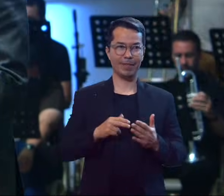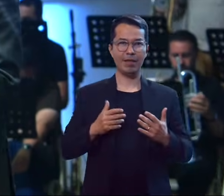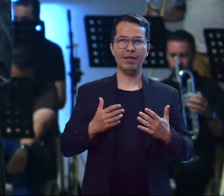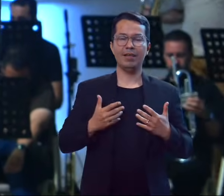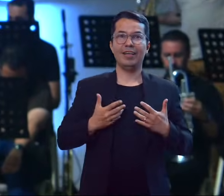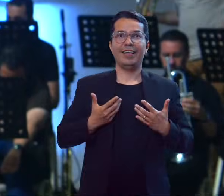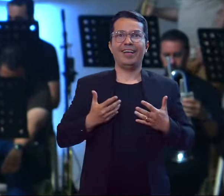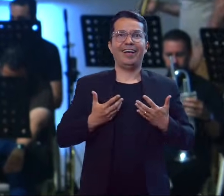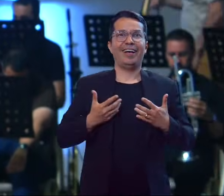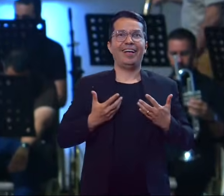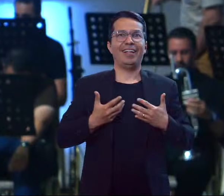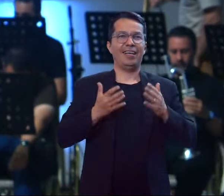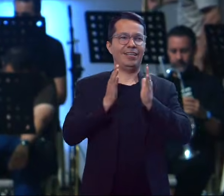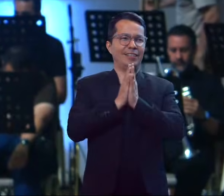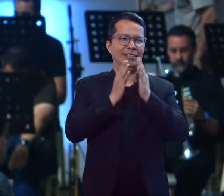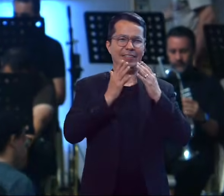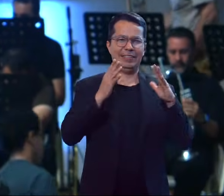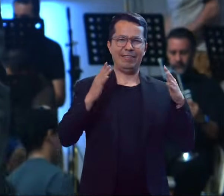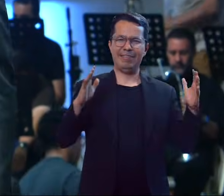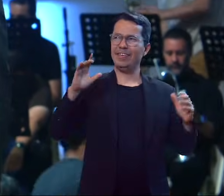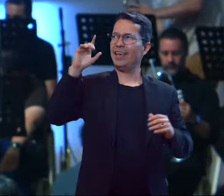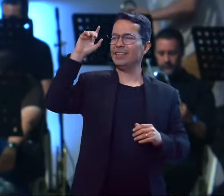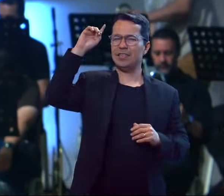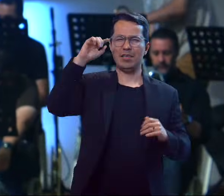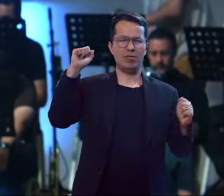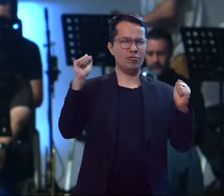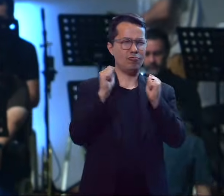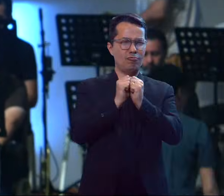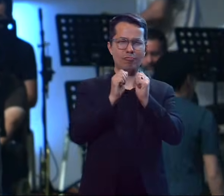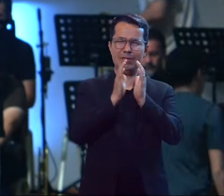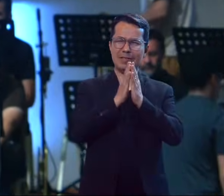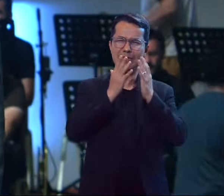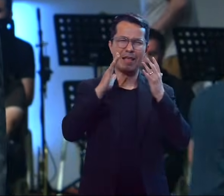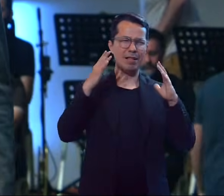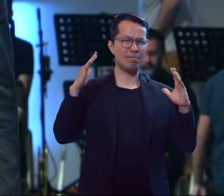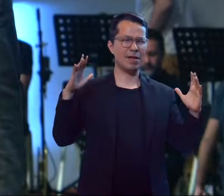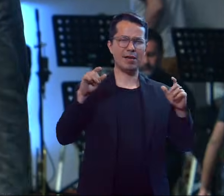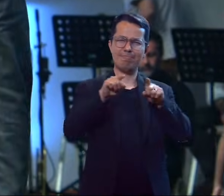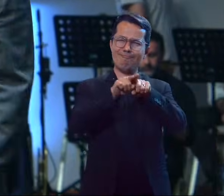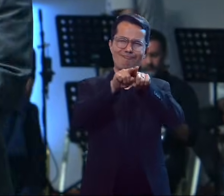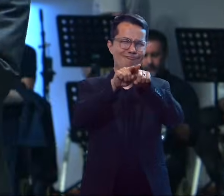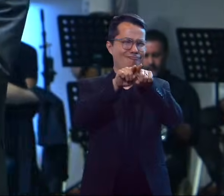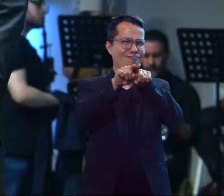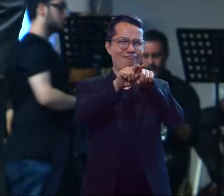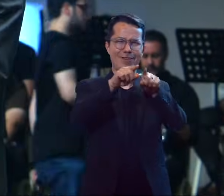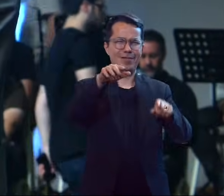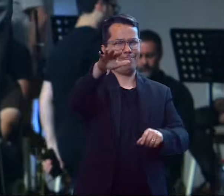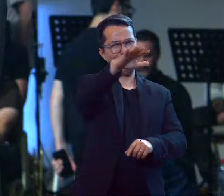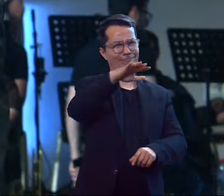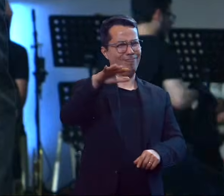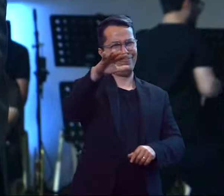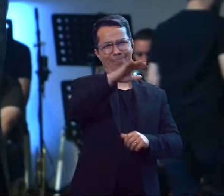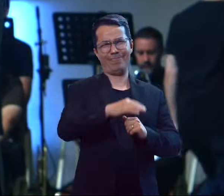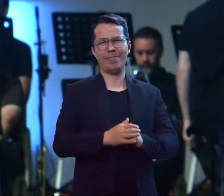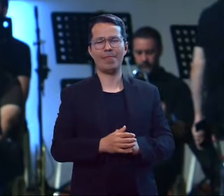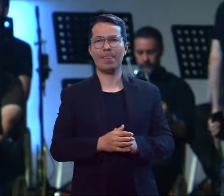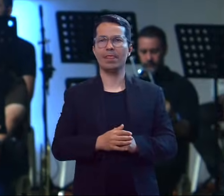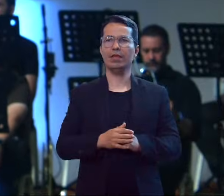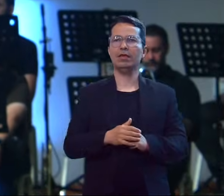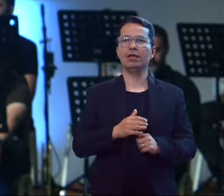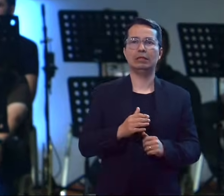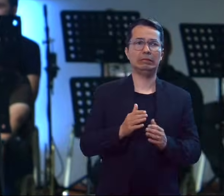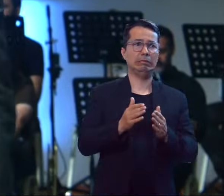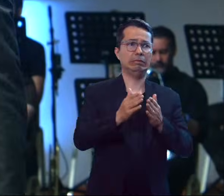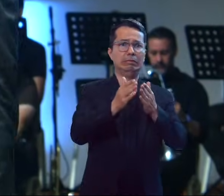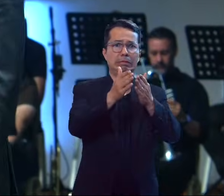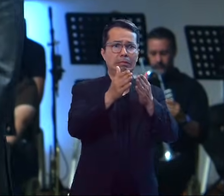Deus, né, ou celebrar o culto junto com a igreja. É sempre um privilégio. Quero pedir oração lá pela minha casa, se